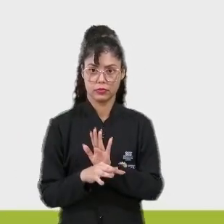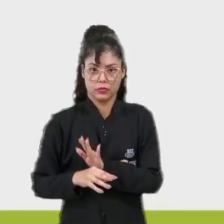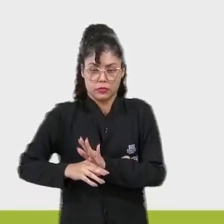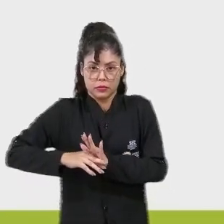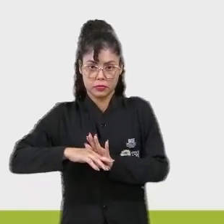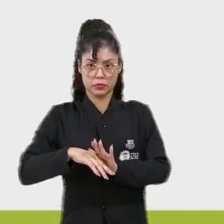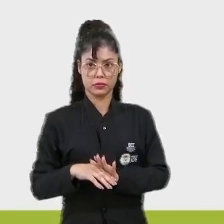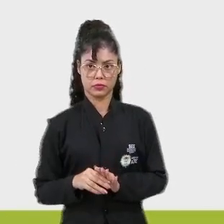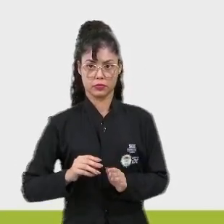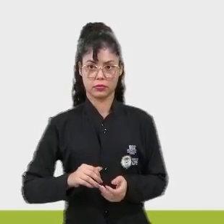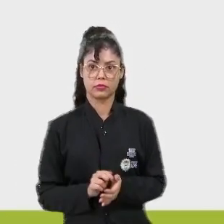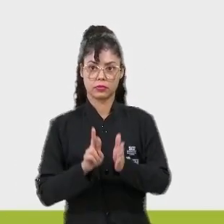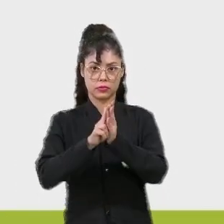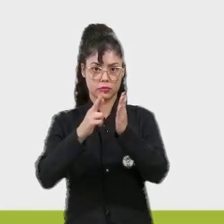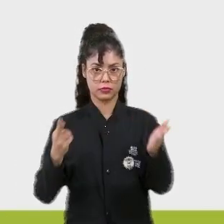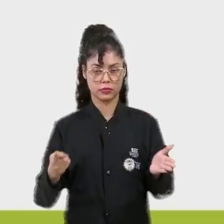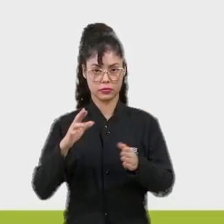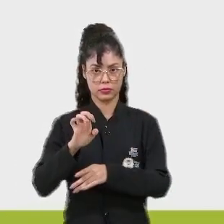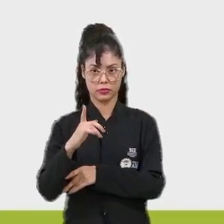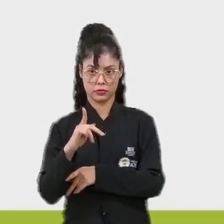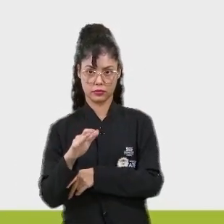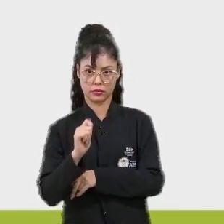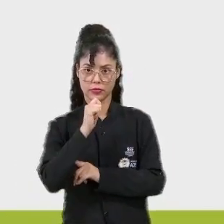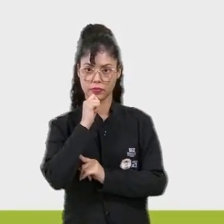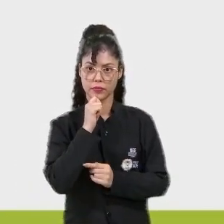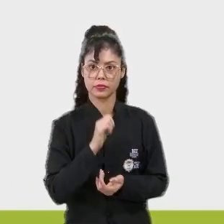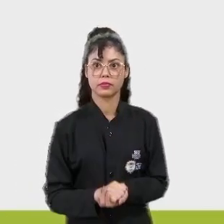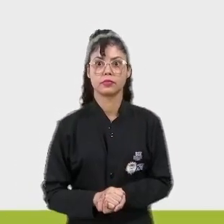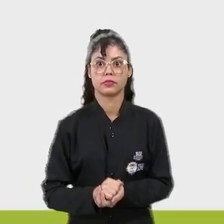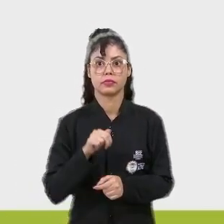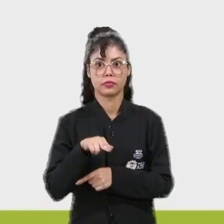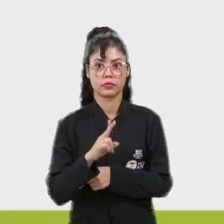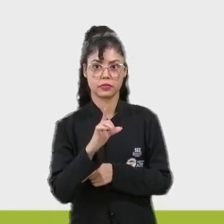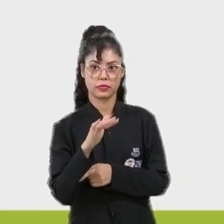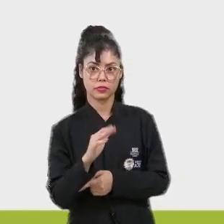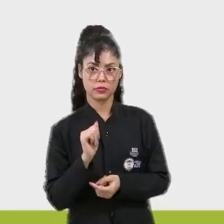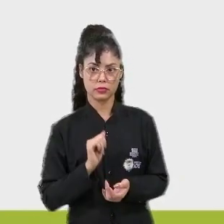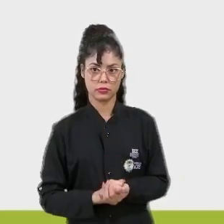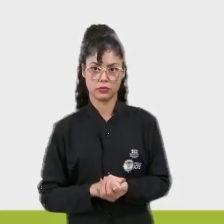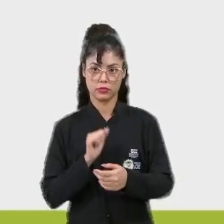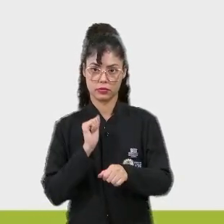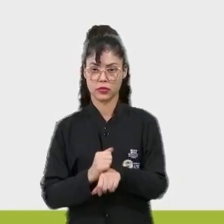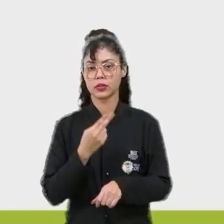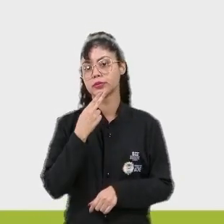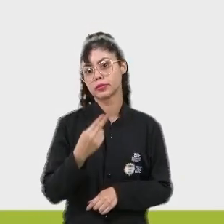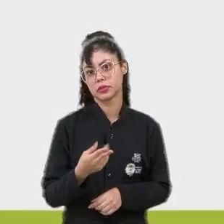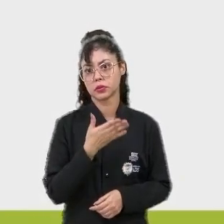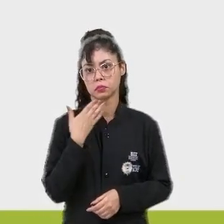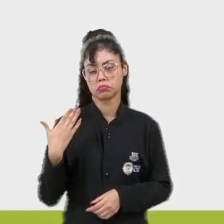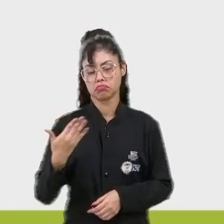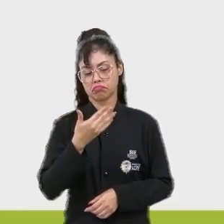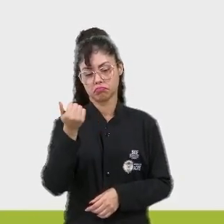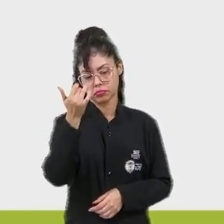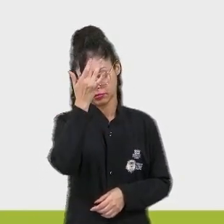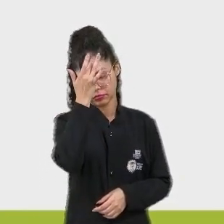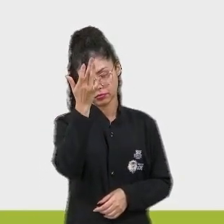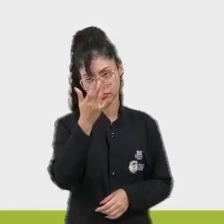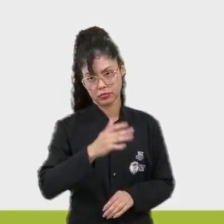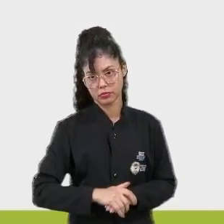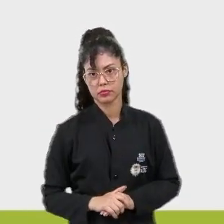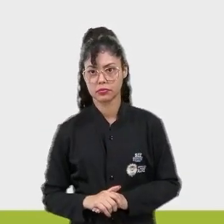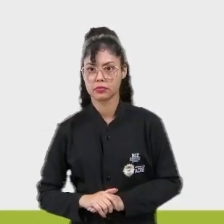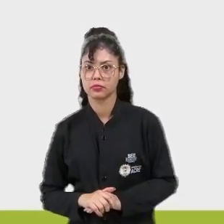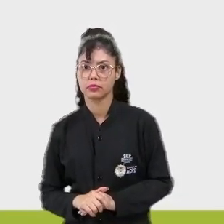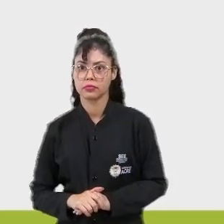revista Época. Com Niciga, parar de fumar fica muito mais